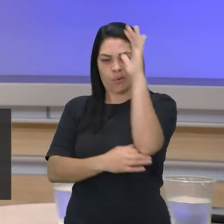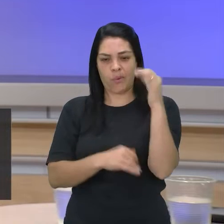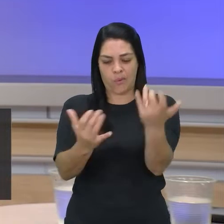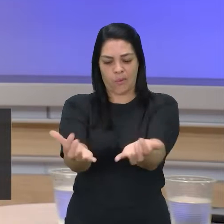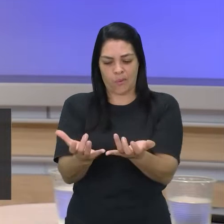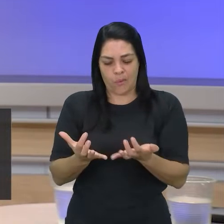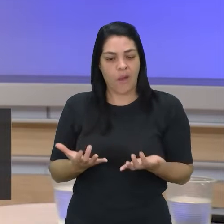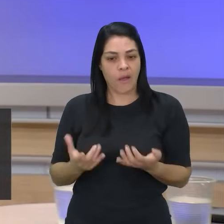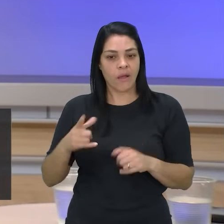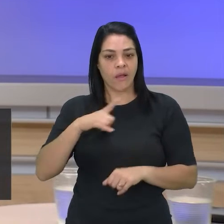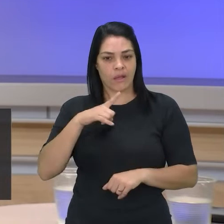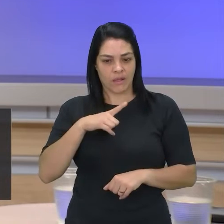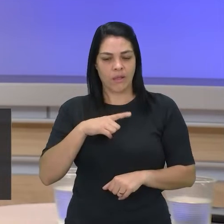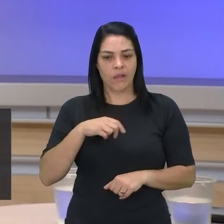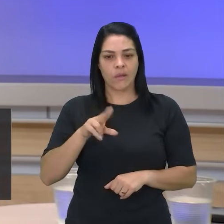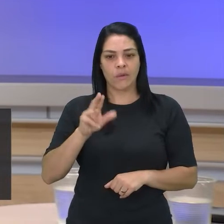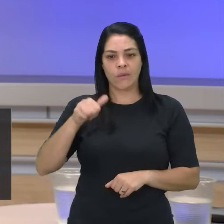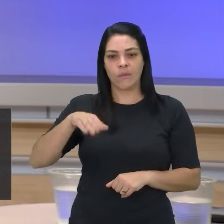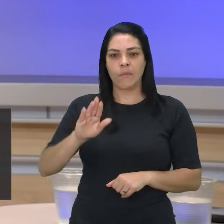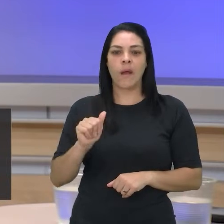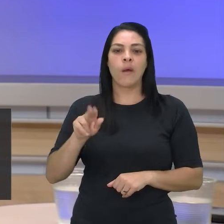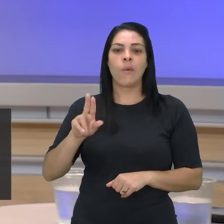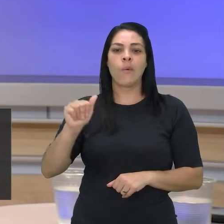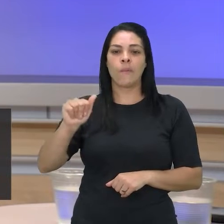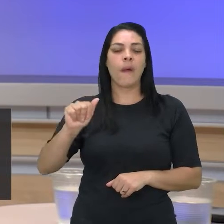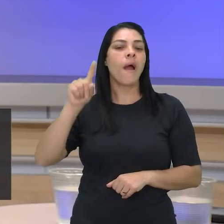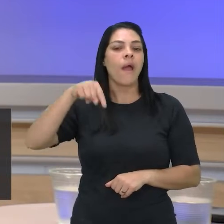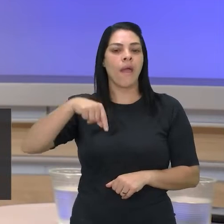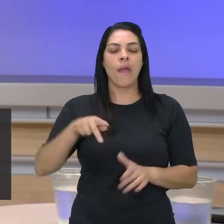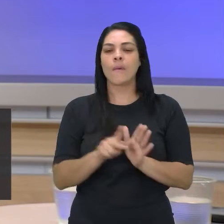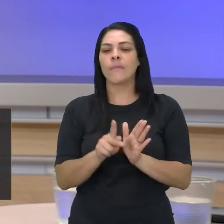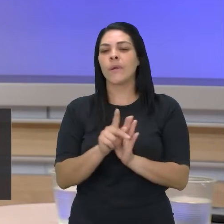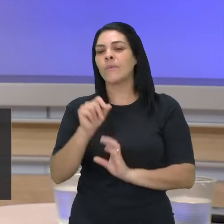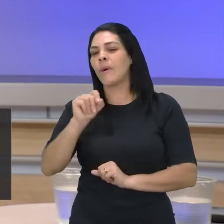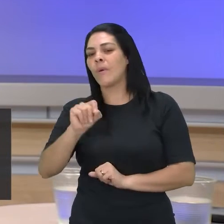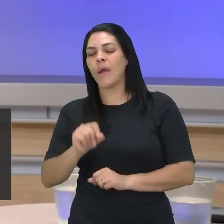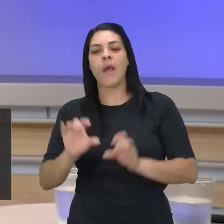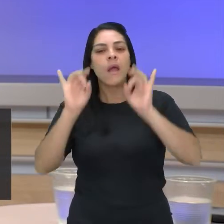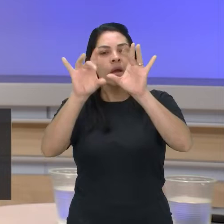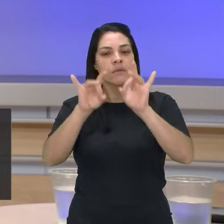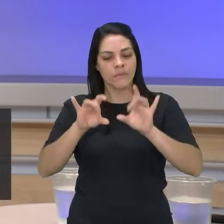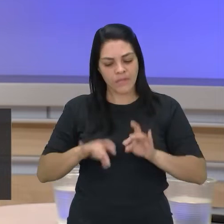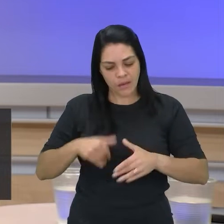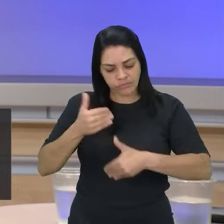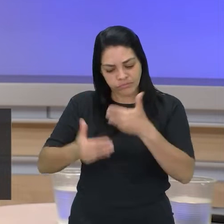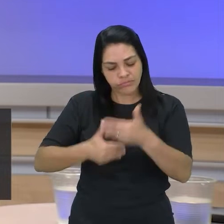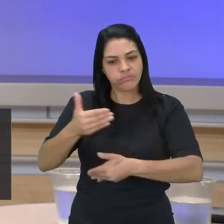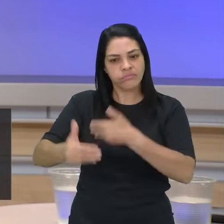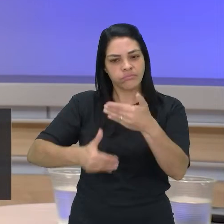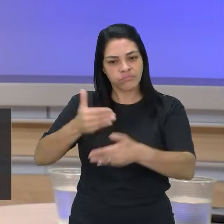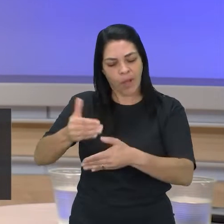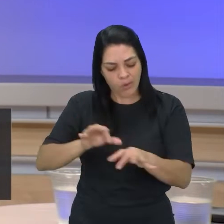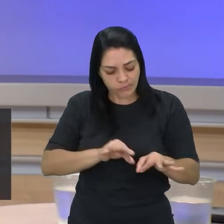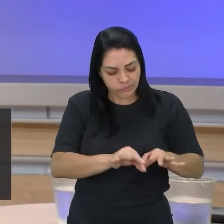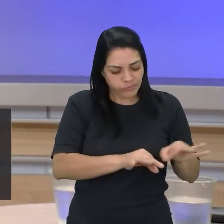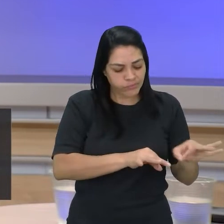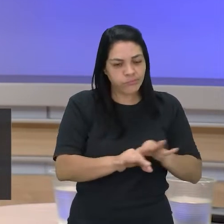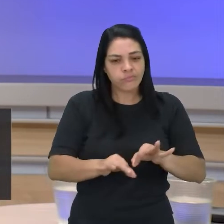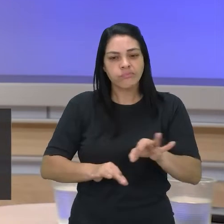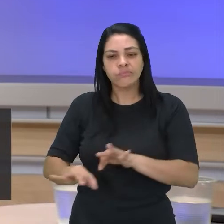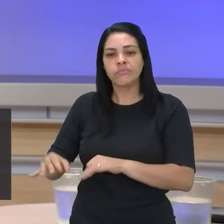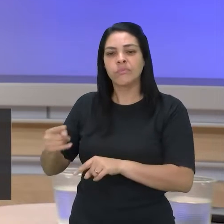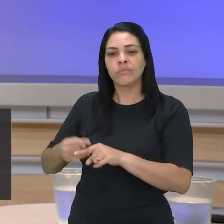Atlântica. E a embaúba, ela é uma espécie muito especial nesse processo de restauração. Ela é uma